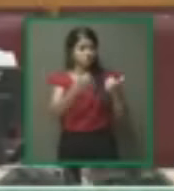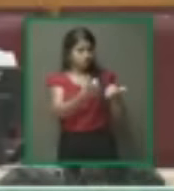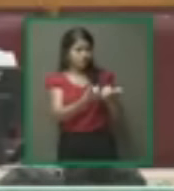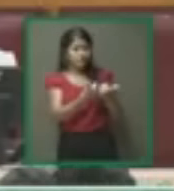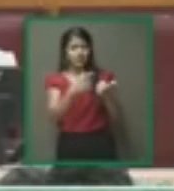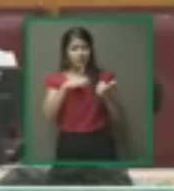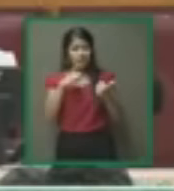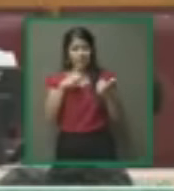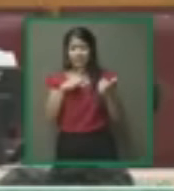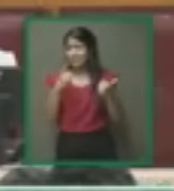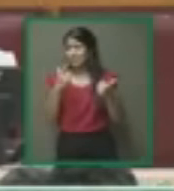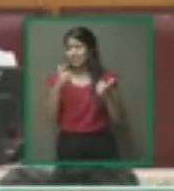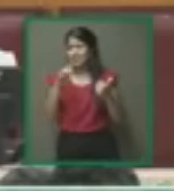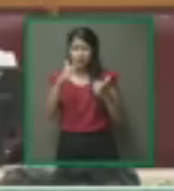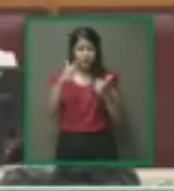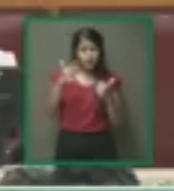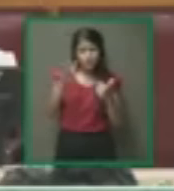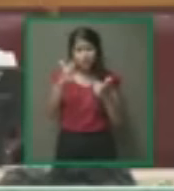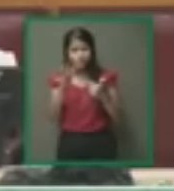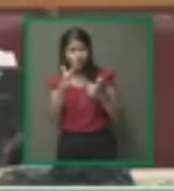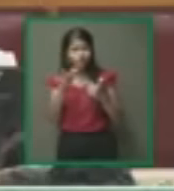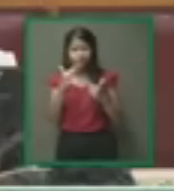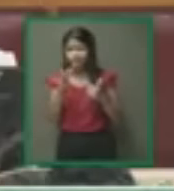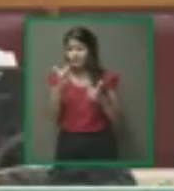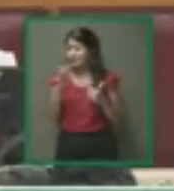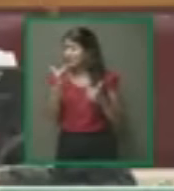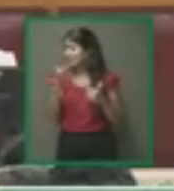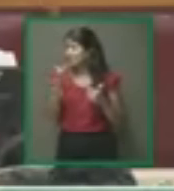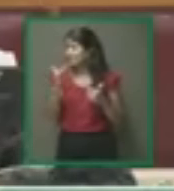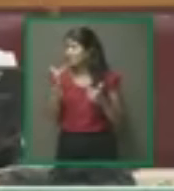assim, uma leve...